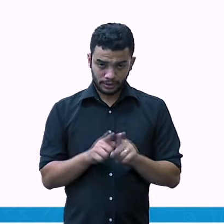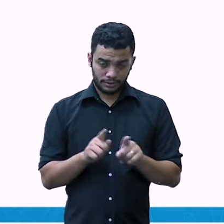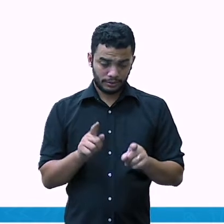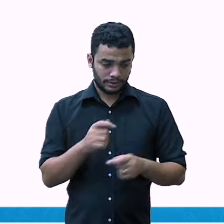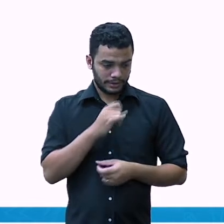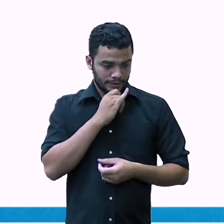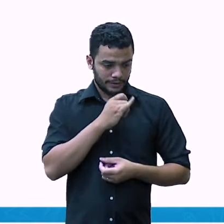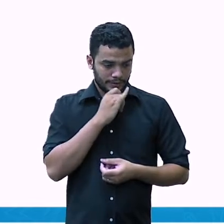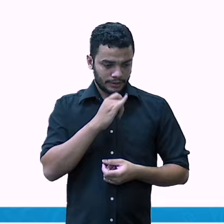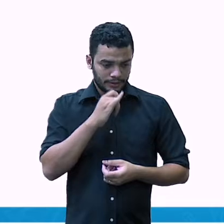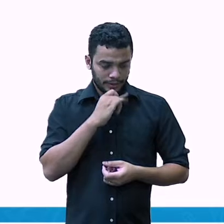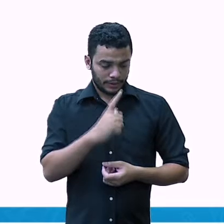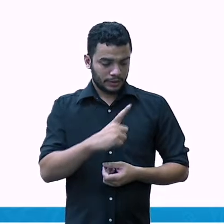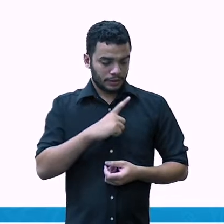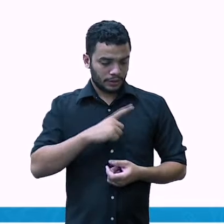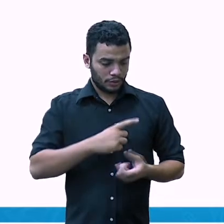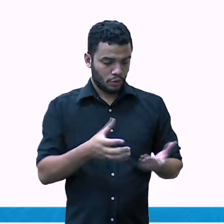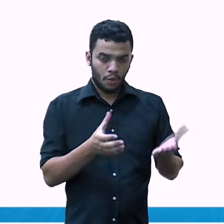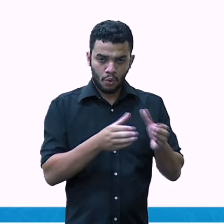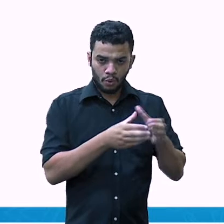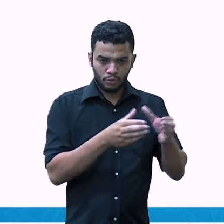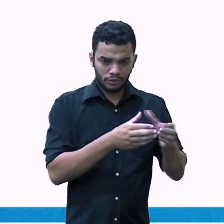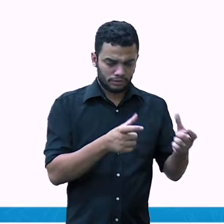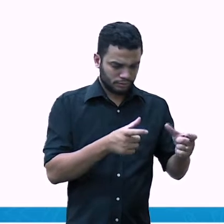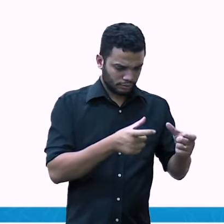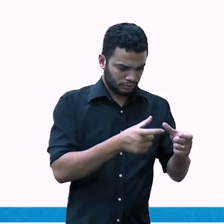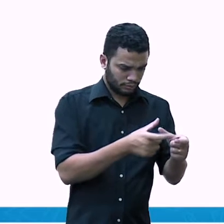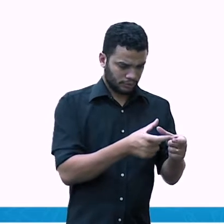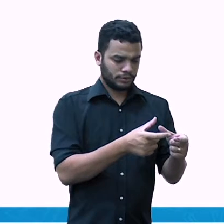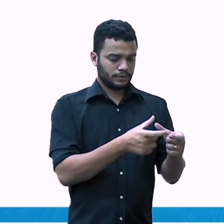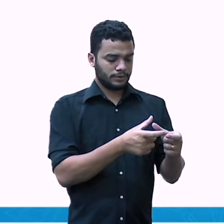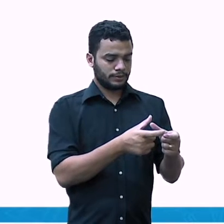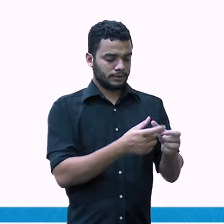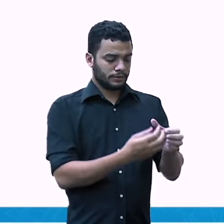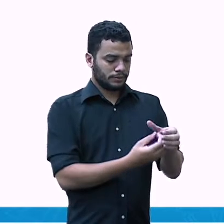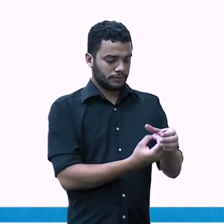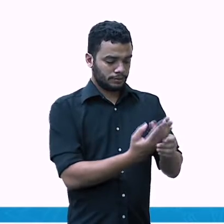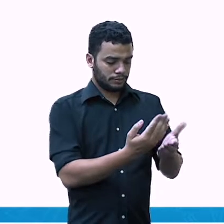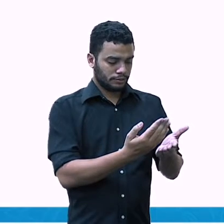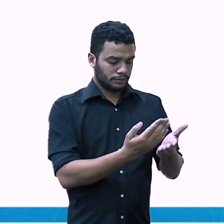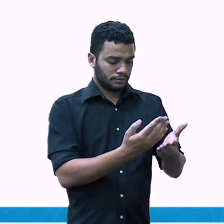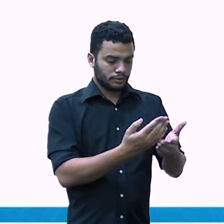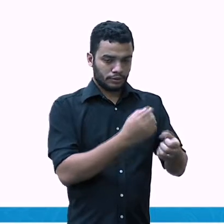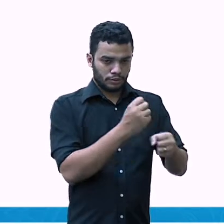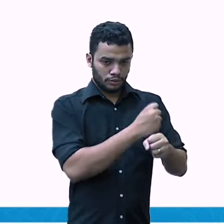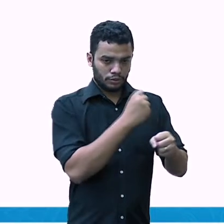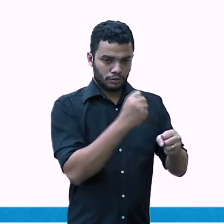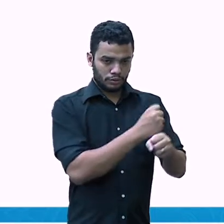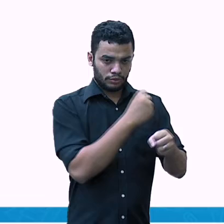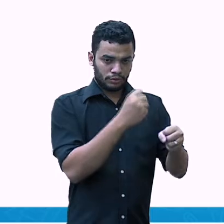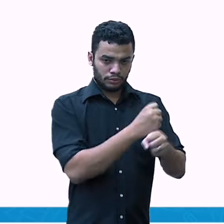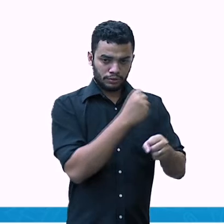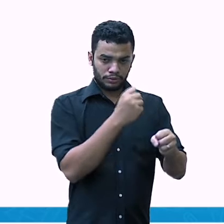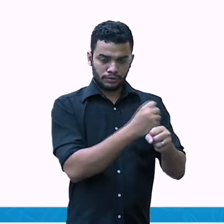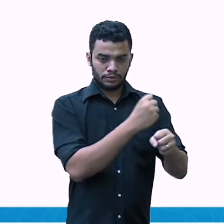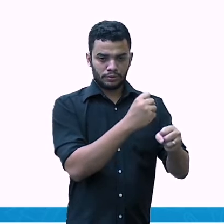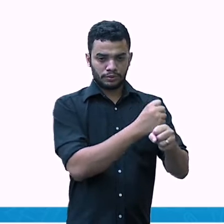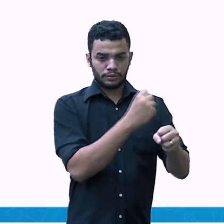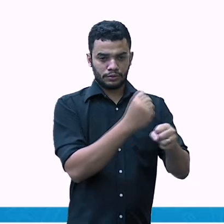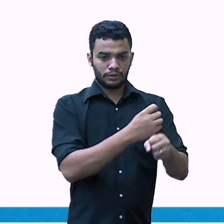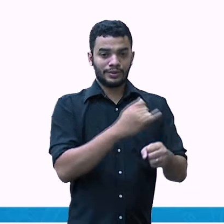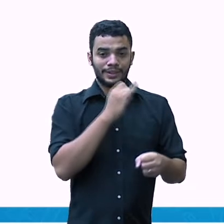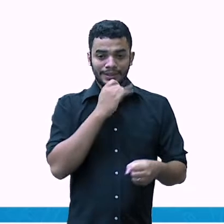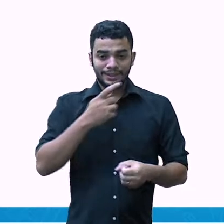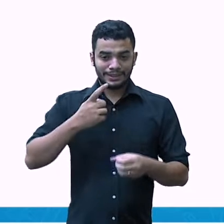irregular. Muitas cidades brasileiras surgiram e se desenvolveram desta forma. Nós temos aqui um exemplo, o Rio de